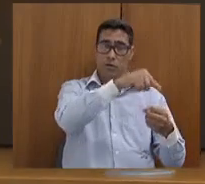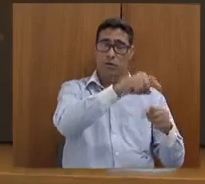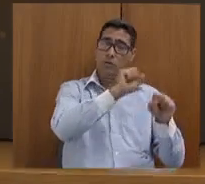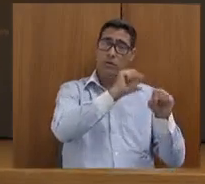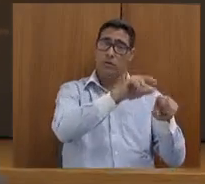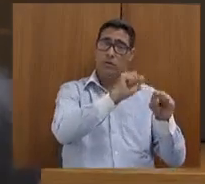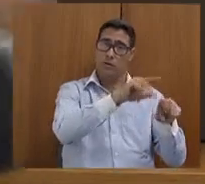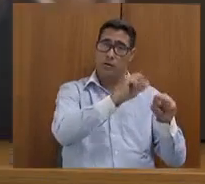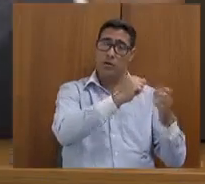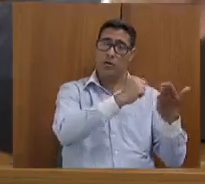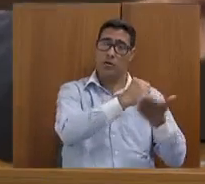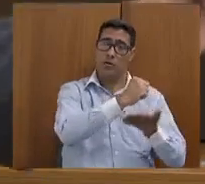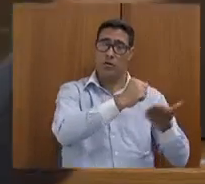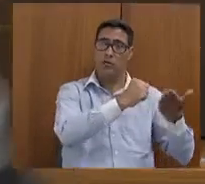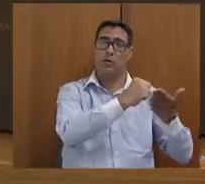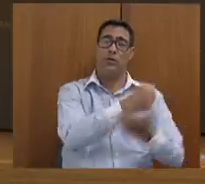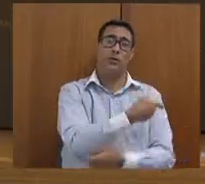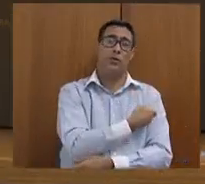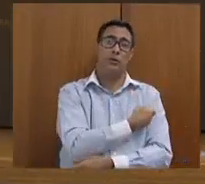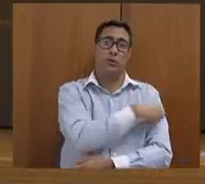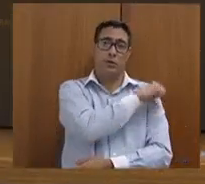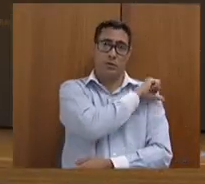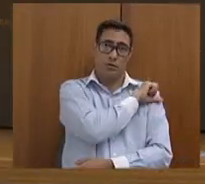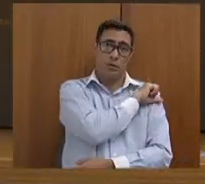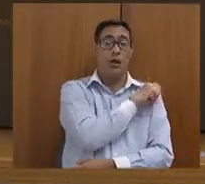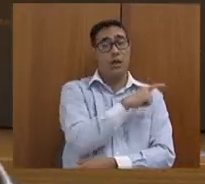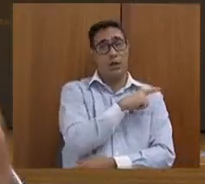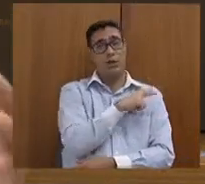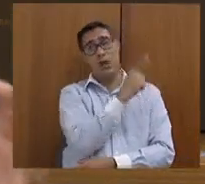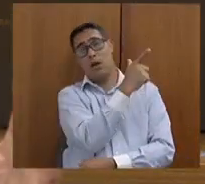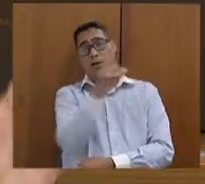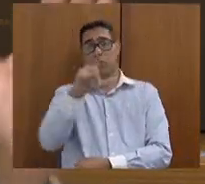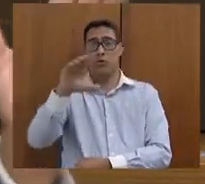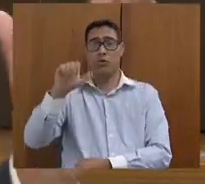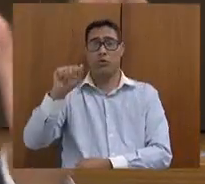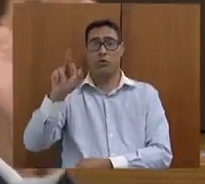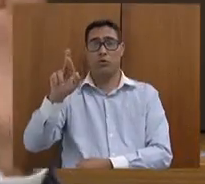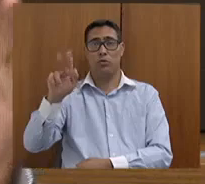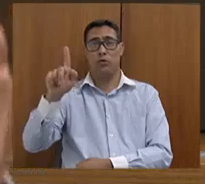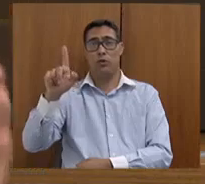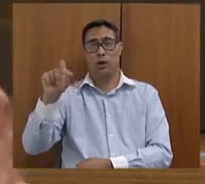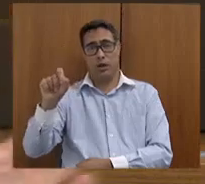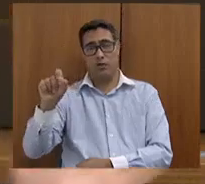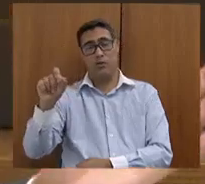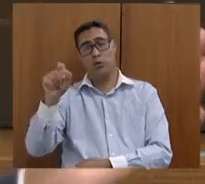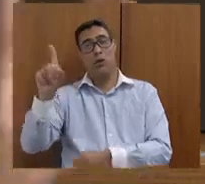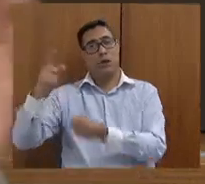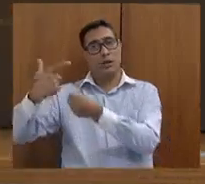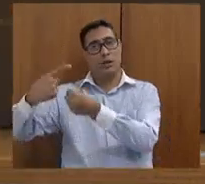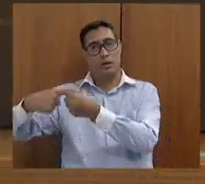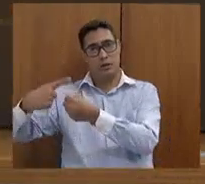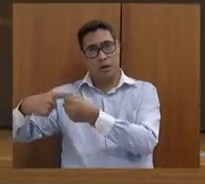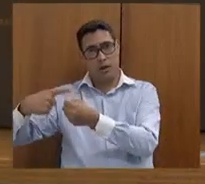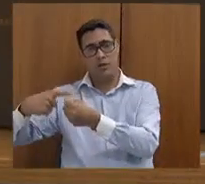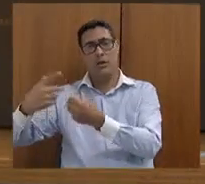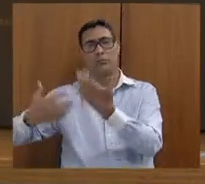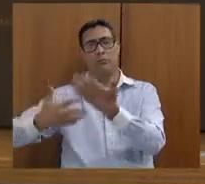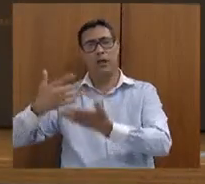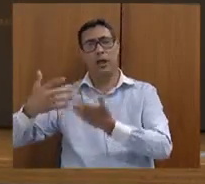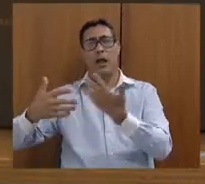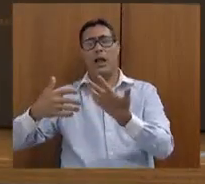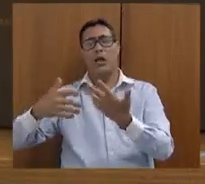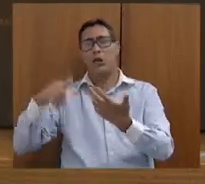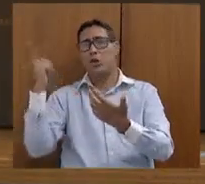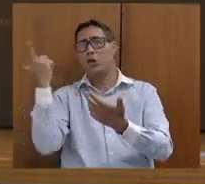e tem outro cargo numa outra cidade achar uma maneira delas terem prioridade de poder reunir o cargo